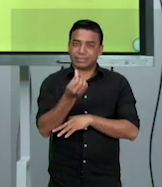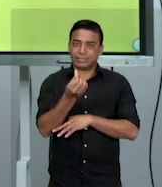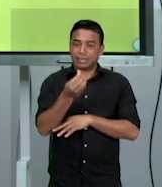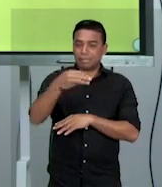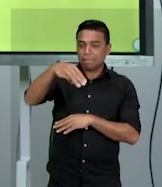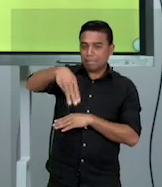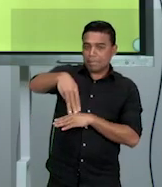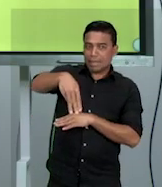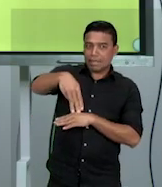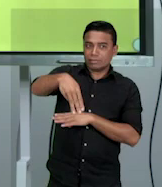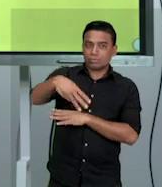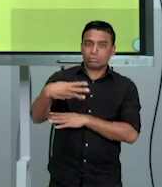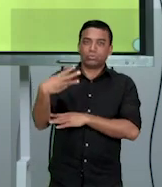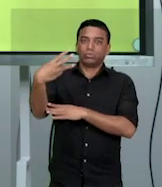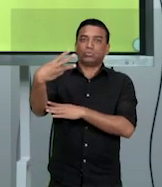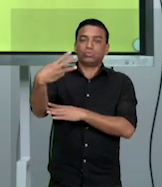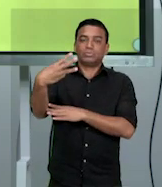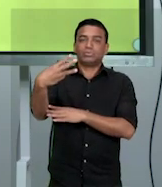metros cúbicos,